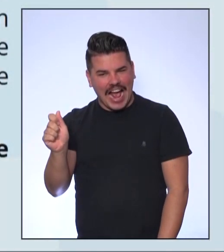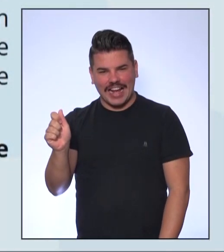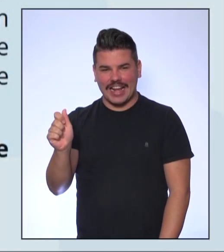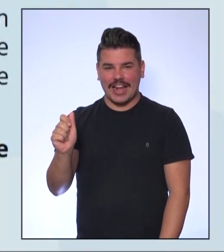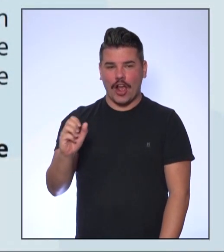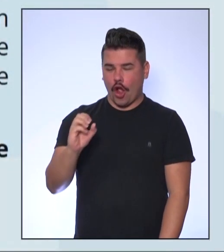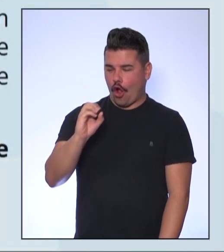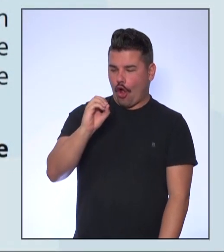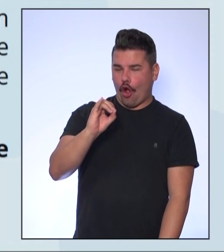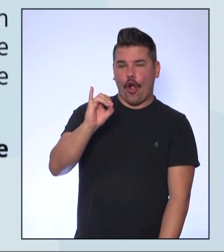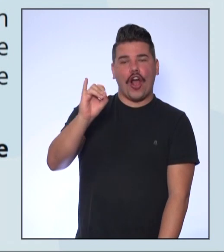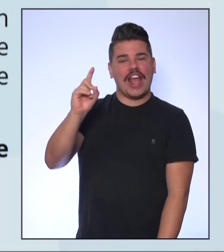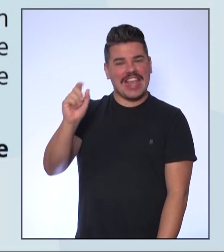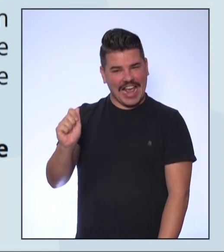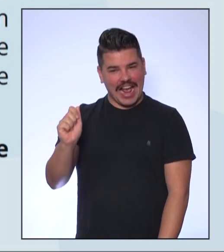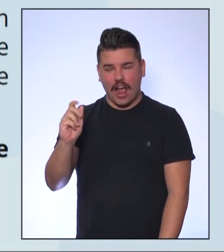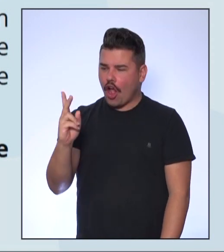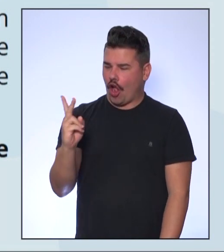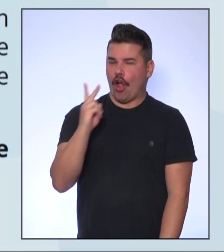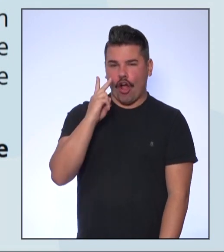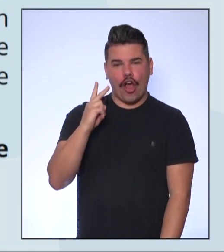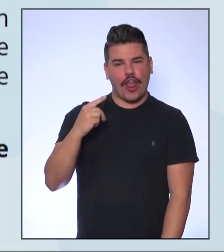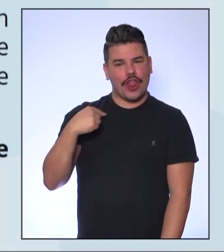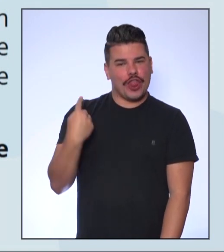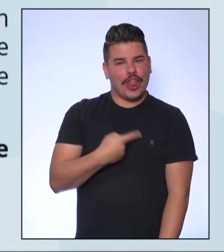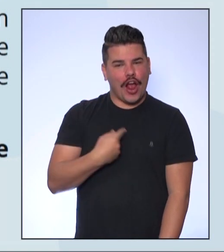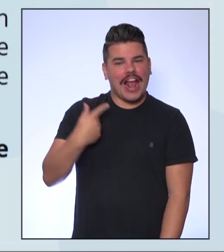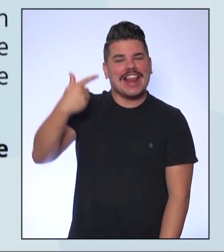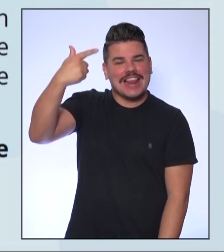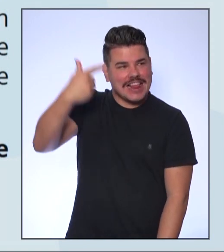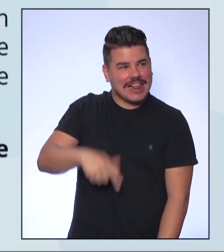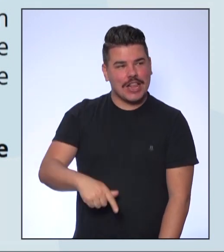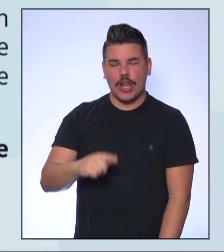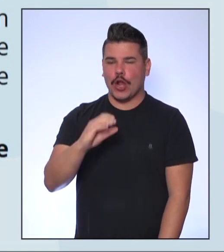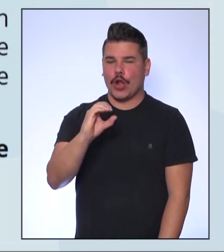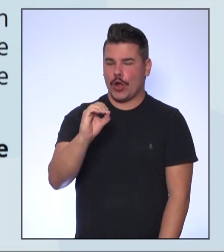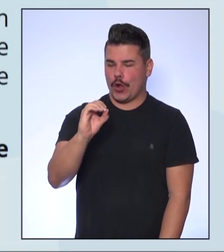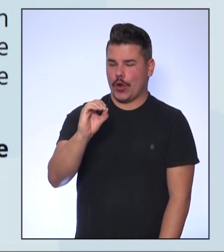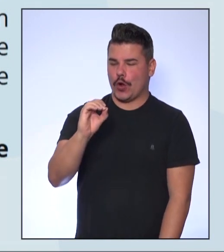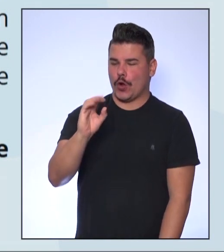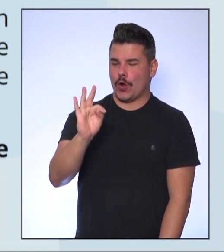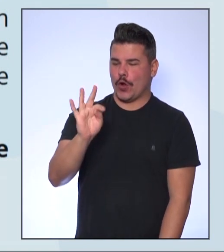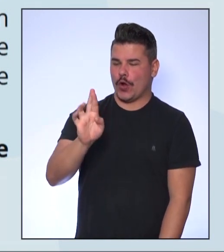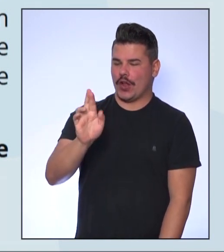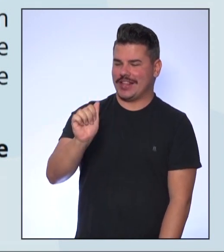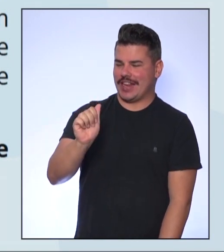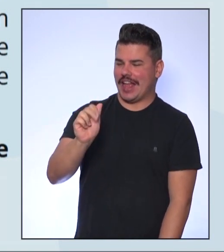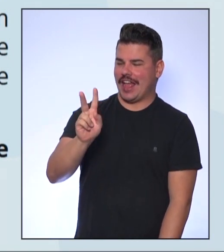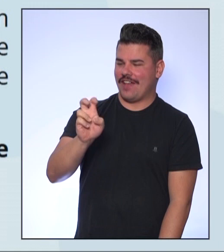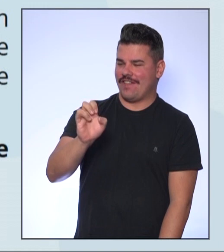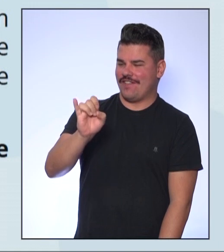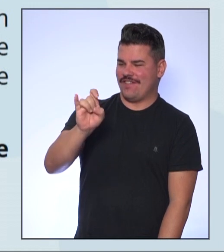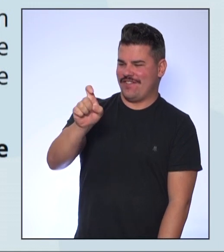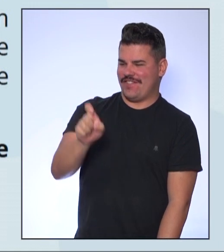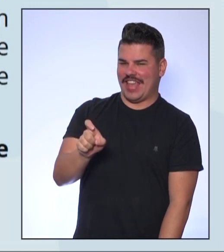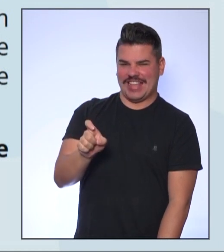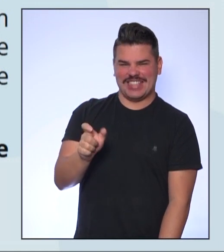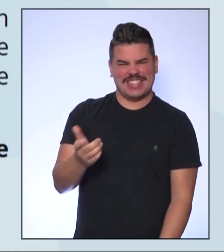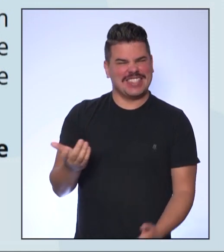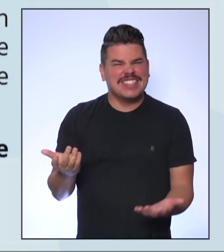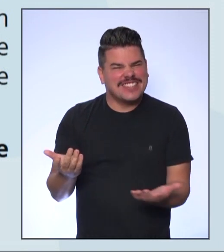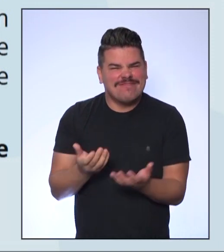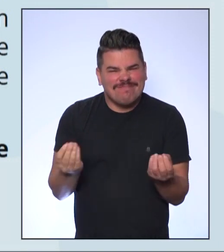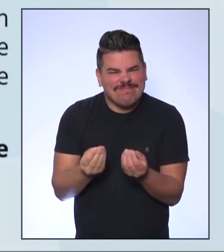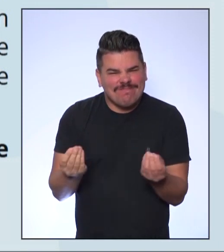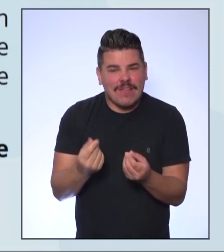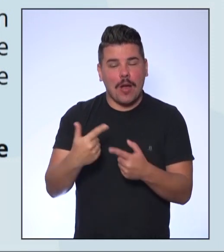nós aqui, outra vez. Será que é uma forma tão comum de nos comunicarmos, de falarmos? Pois bem,